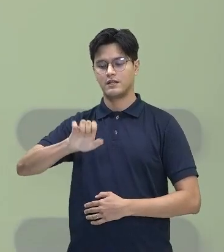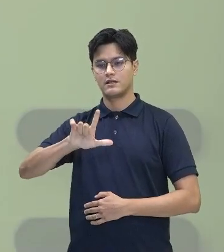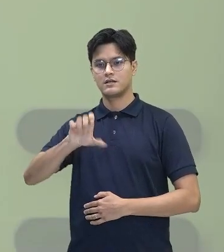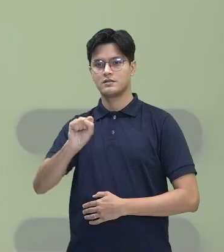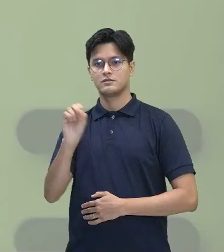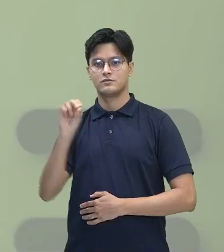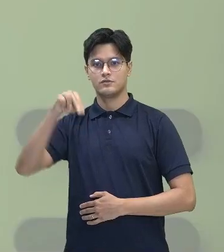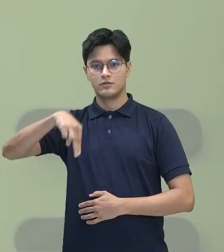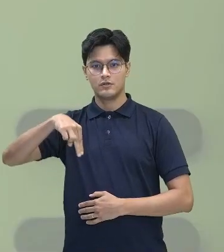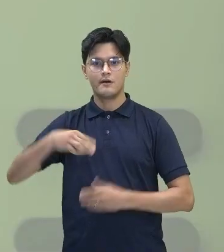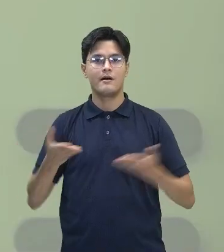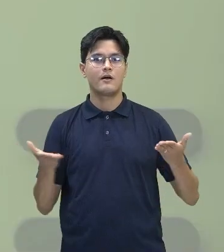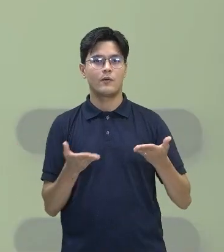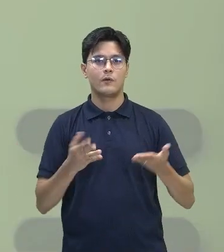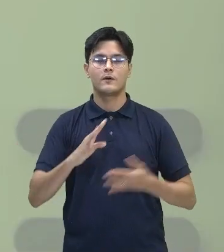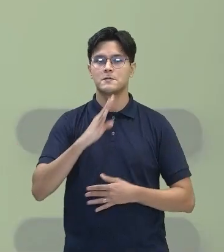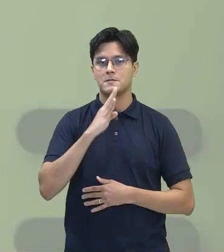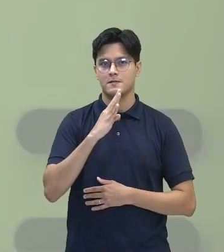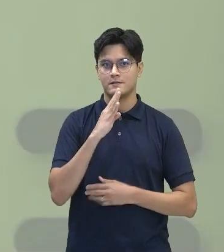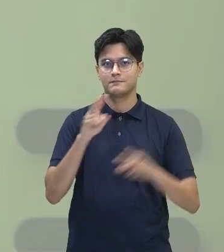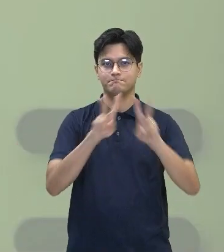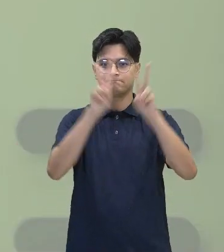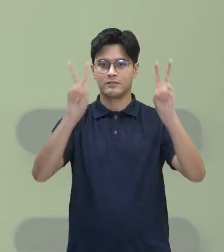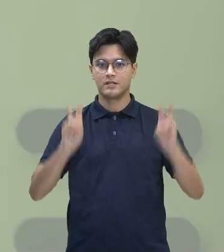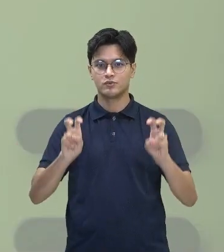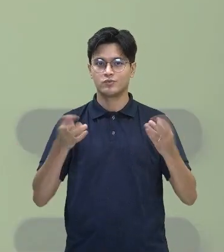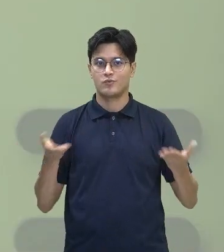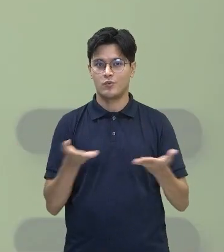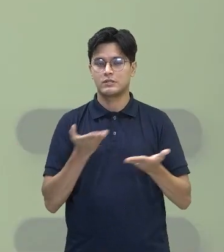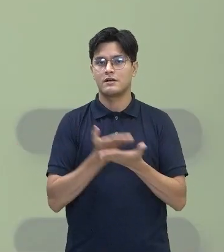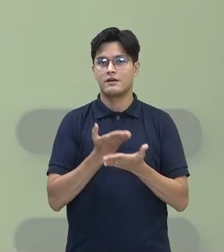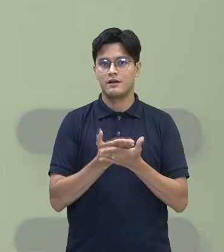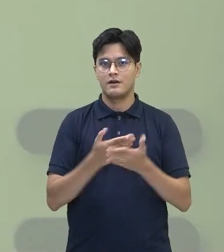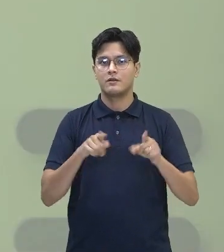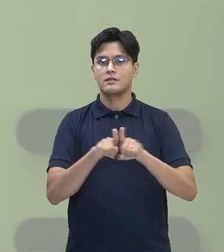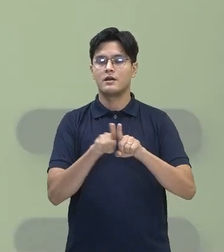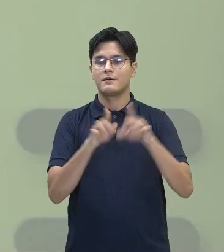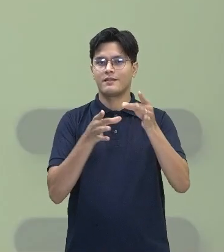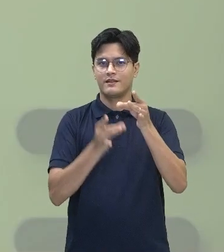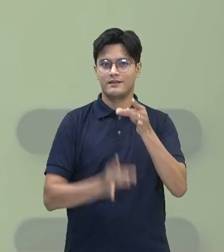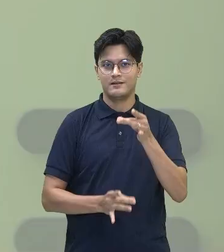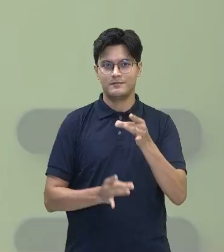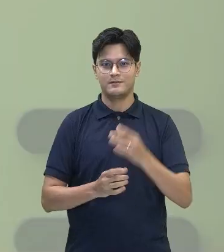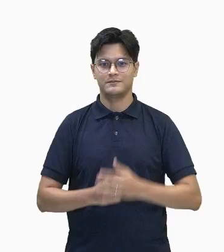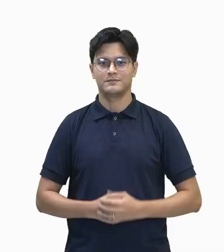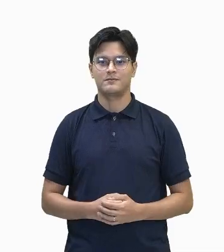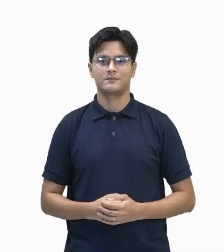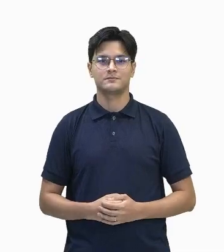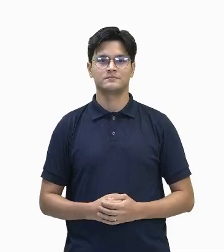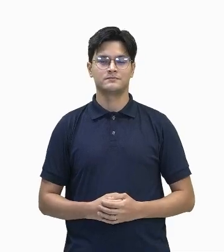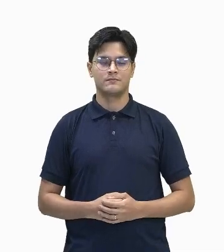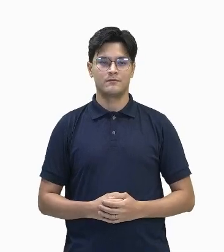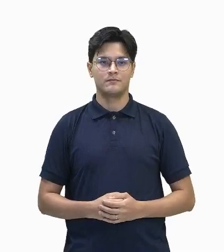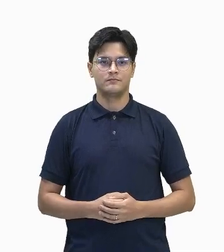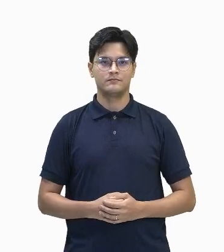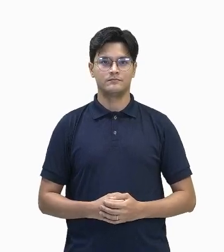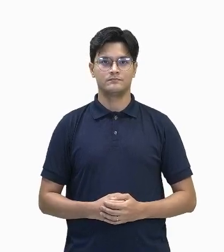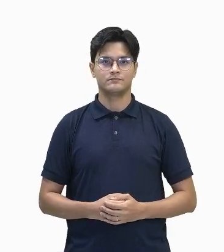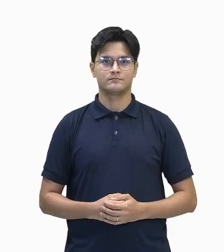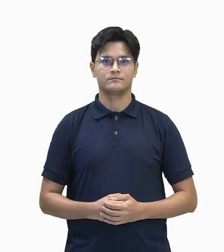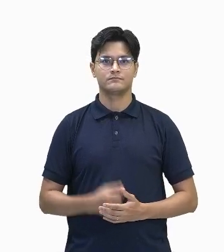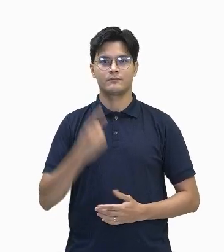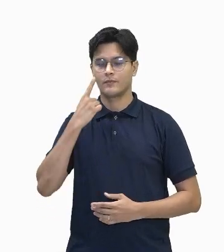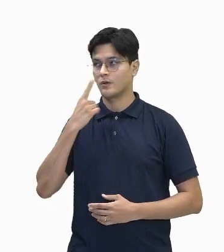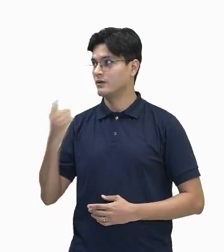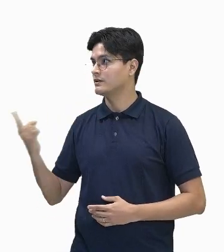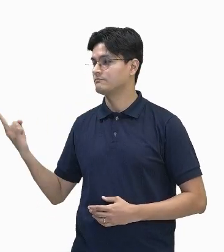agora iremos conhecer qual é o objeto de conhecimento e qual é o detalhamento para a nossa aula de hoje. Olha só, pessoal,